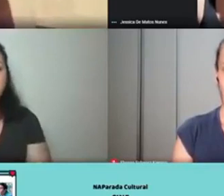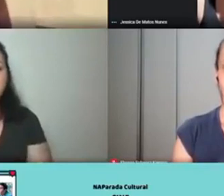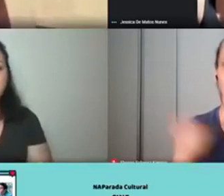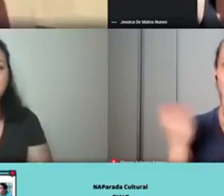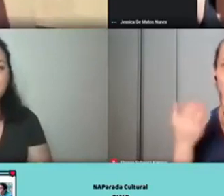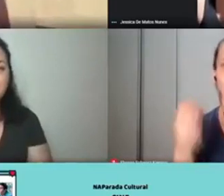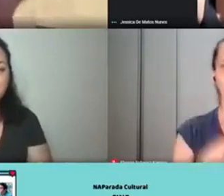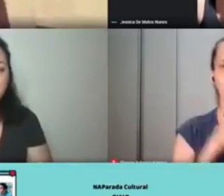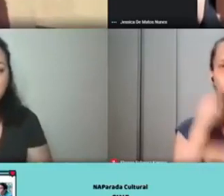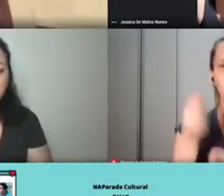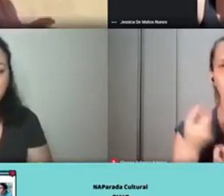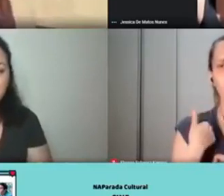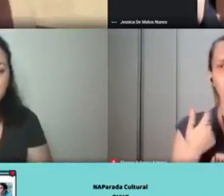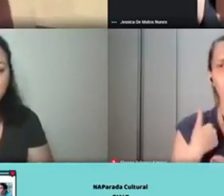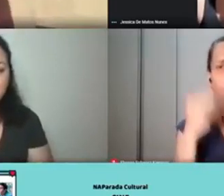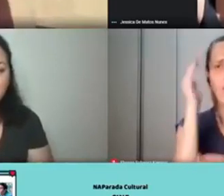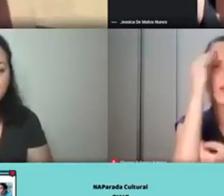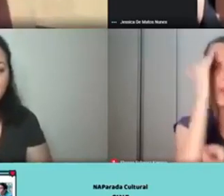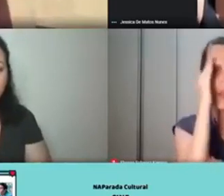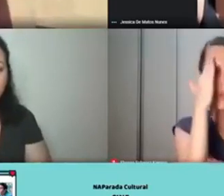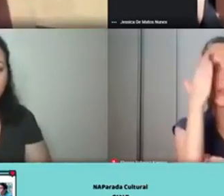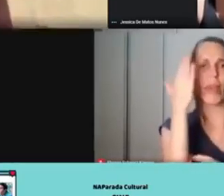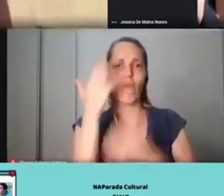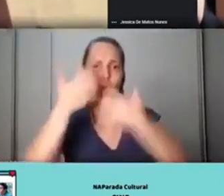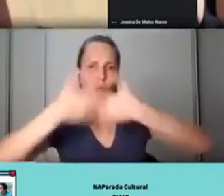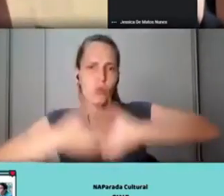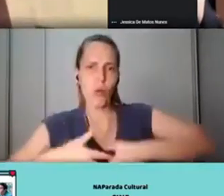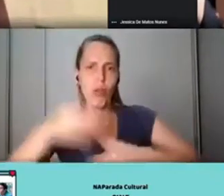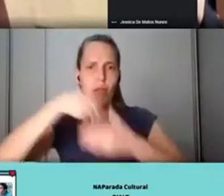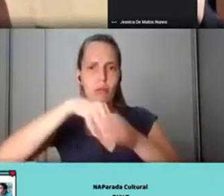nesse espaço? E tá tudo bem, é bem natural